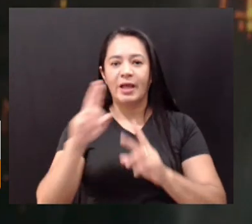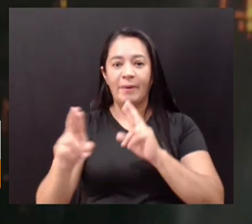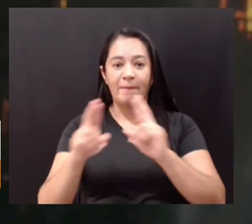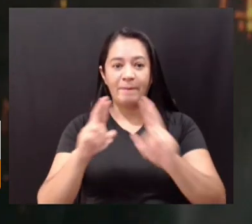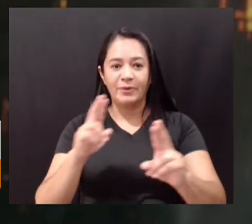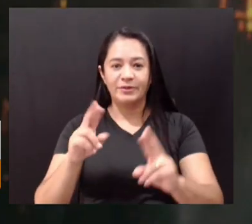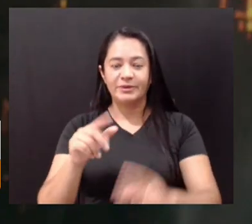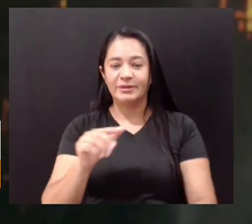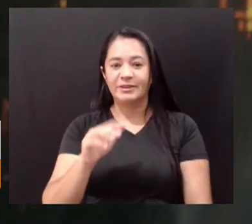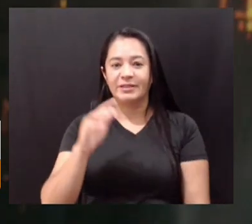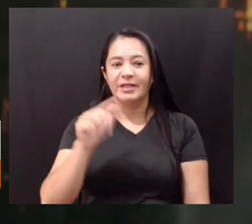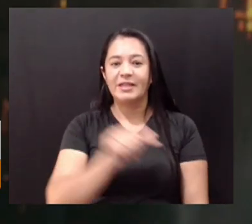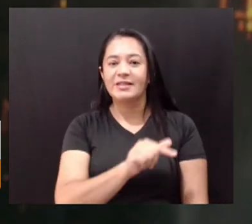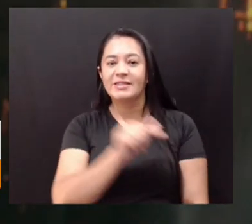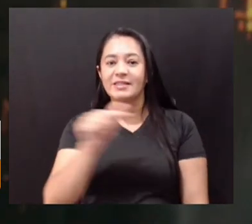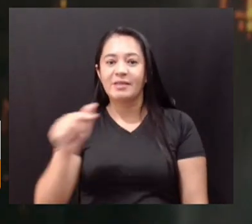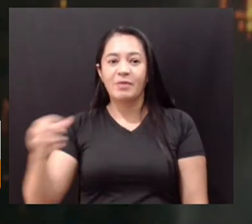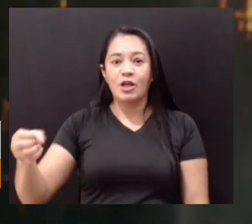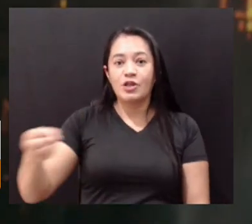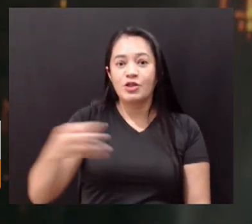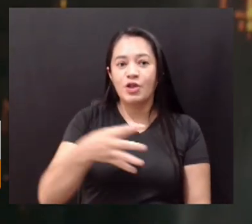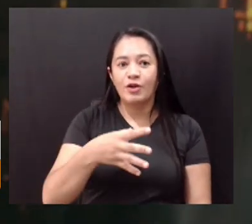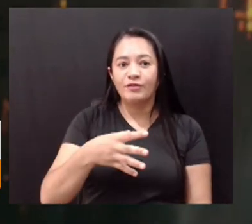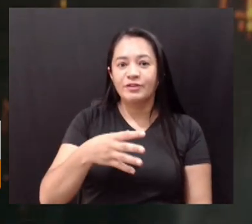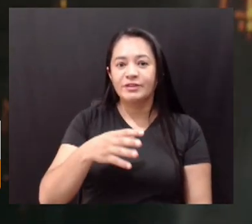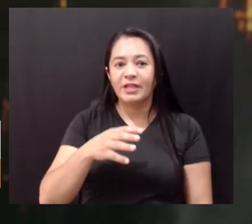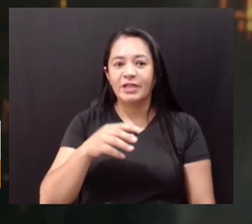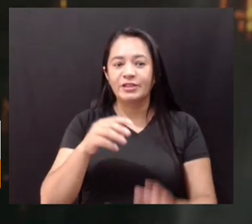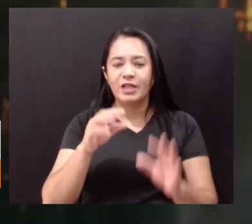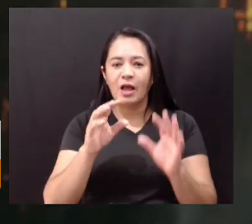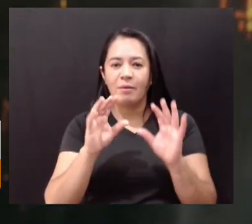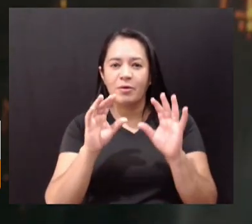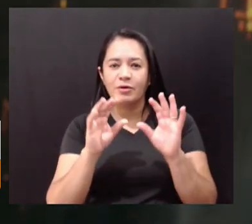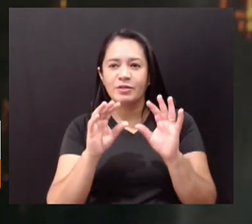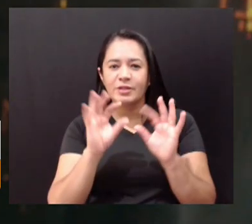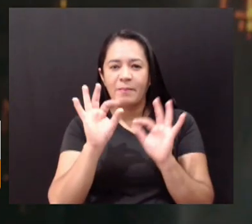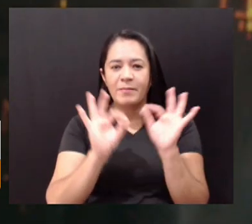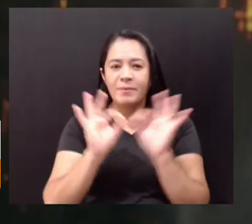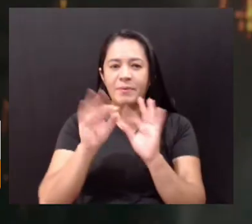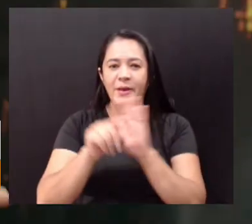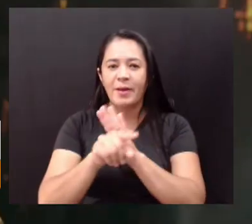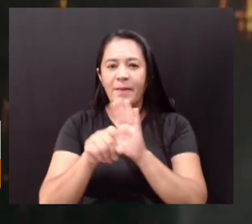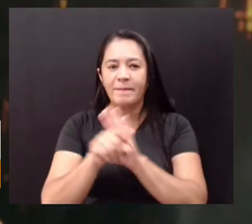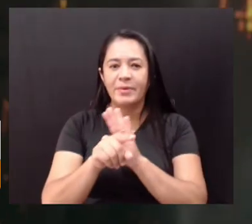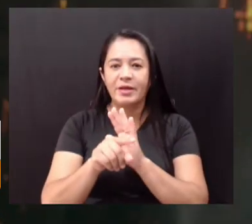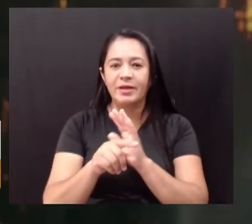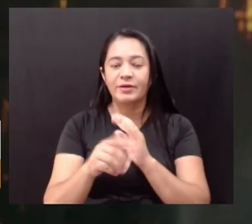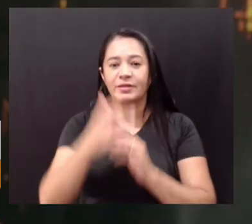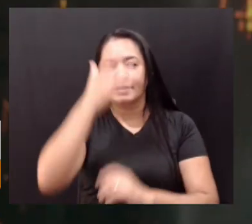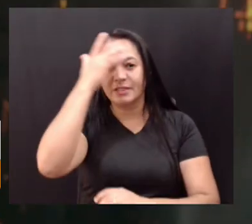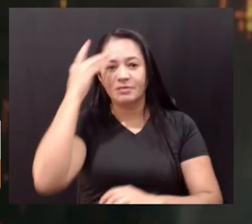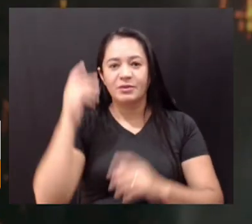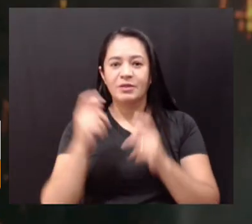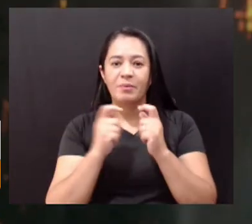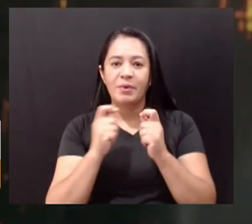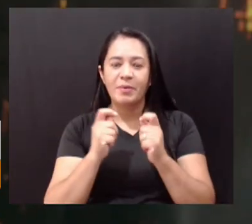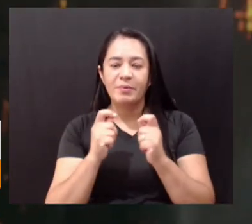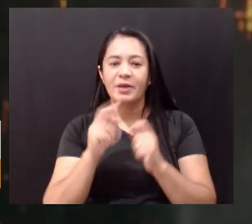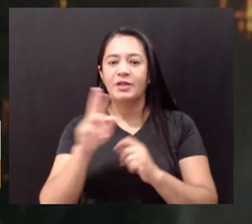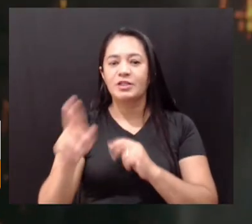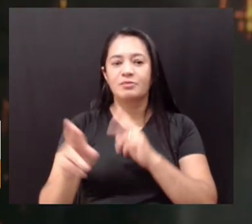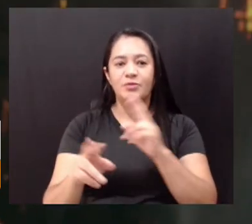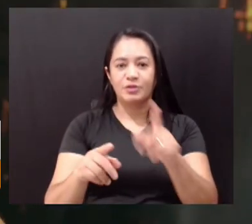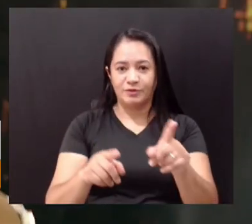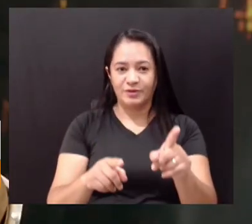viu? Nós estamos compilando as perguntas e os nossos entrevistados vão responder depois e a gente vai passar para você na programação da TV